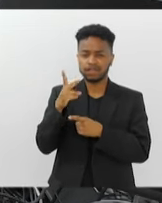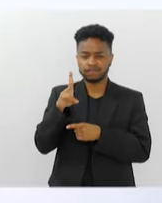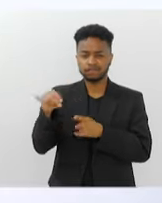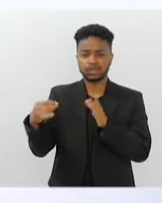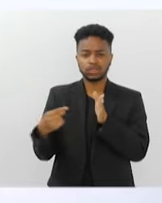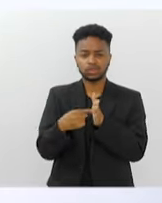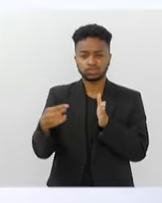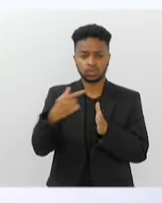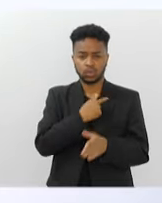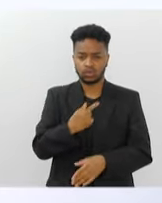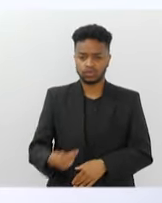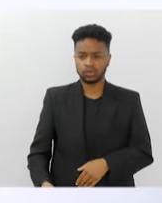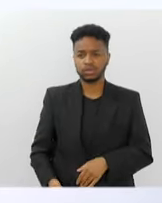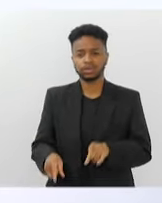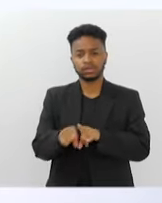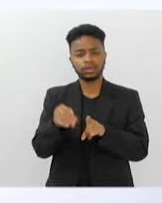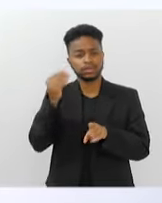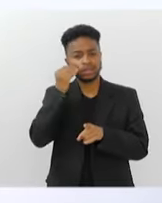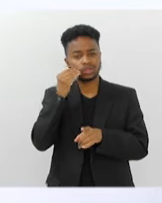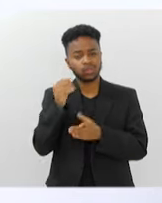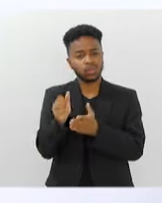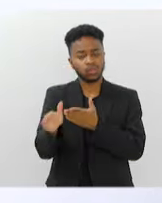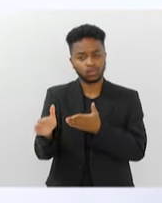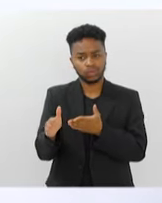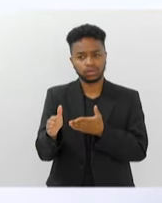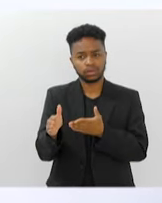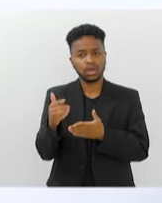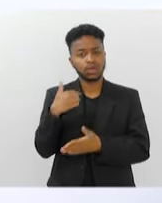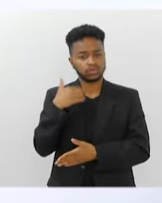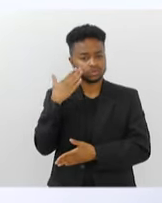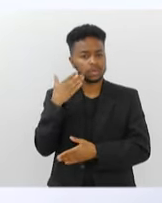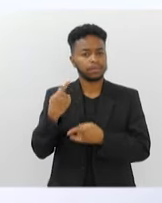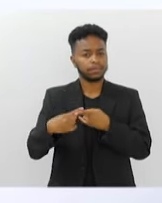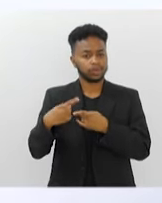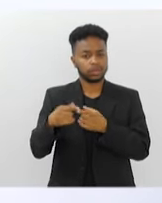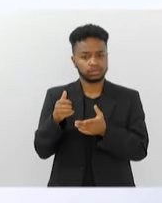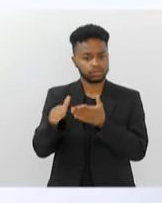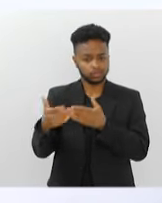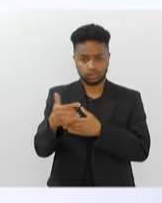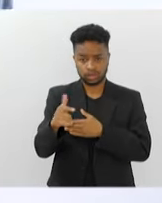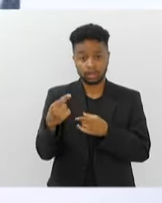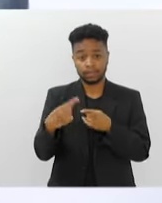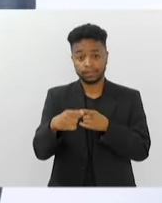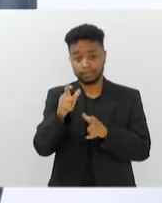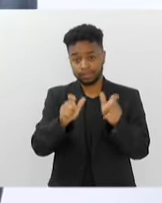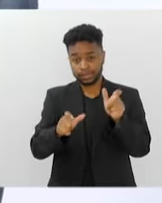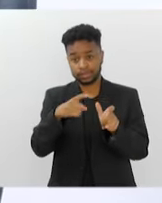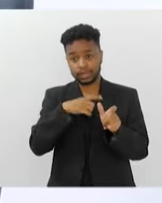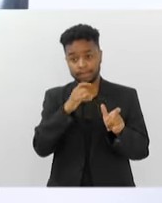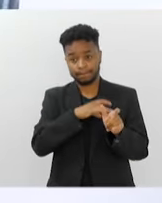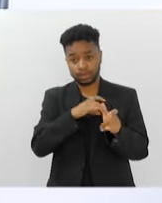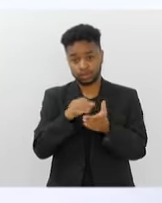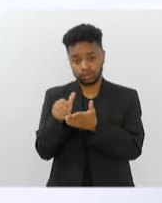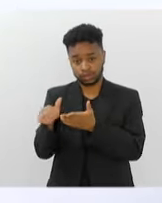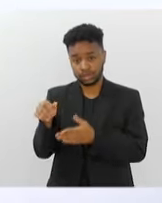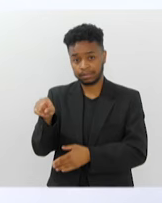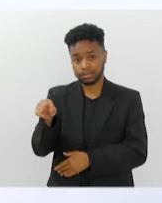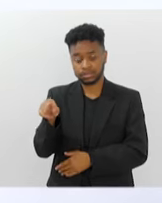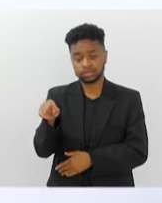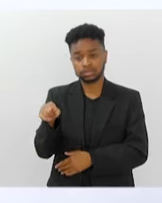entrou na justiça para ser exonerado não foi exonerado eu sei por que ele não foi exonerado o governador tem medo de exonerá-lo porque ele é vamos dizer